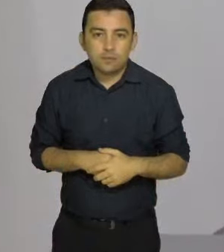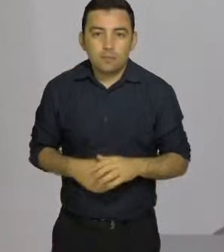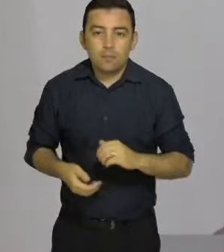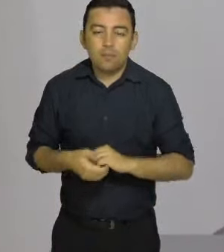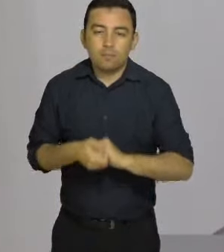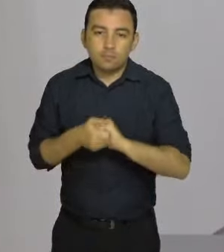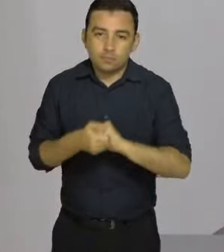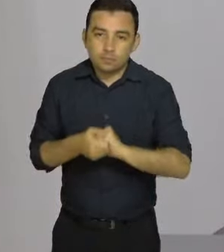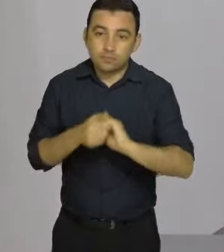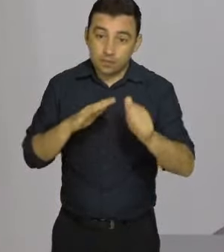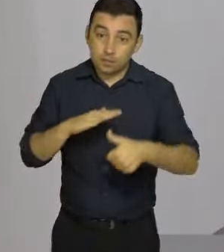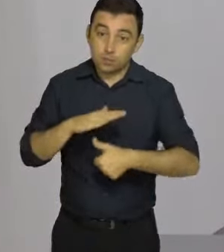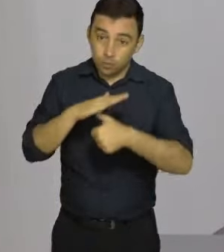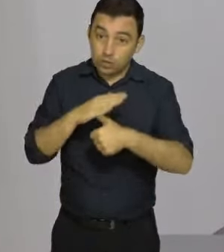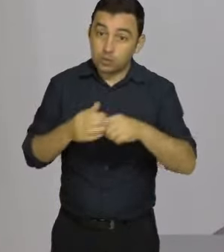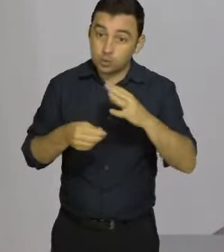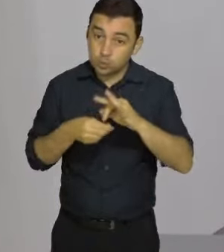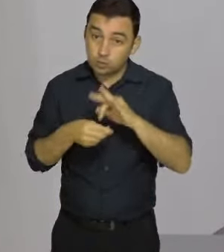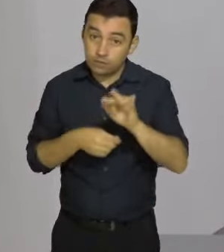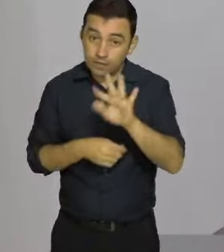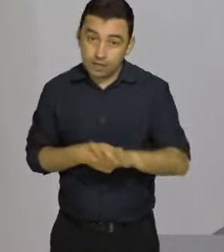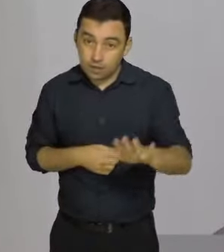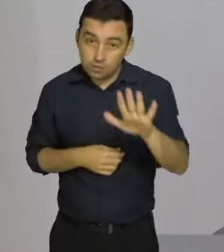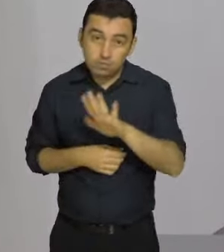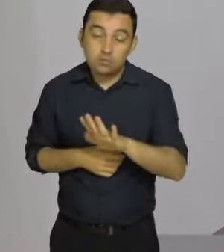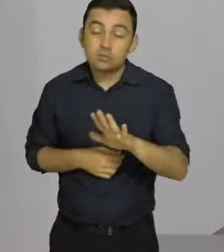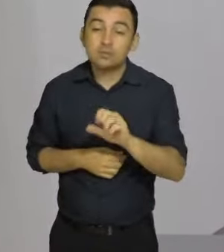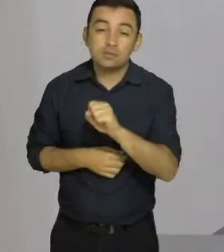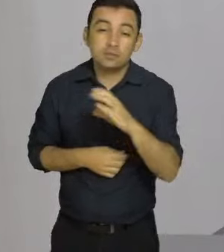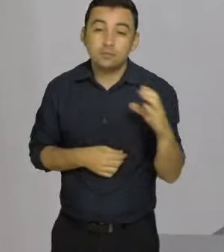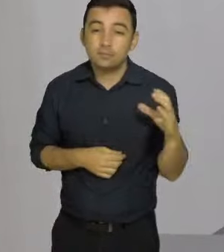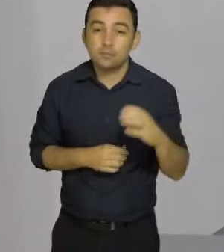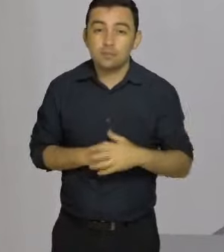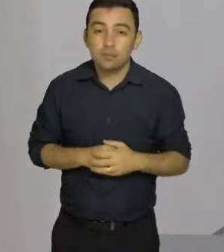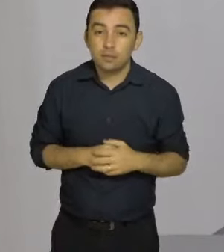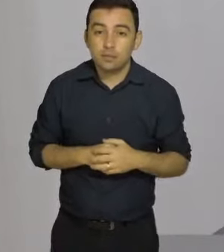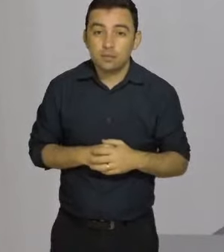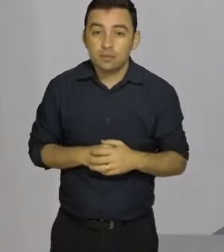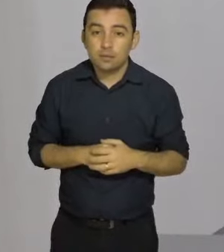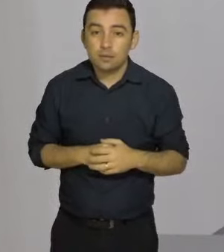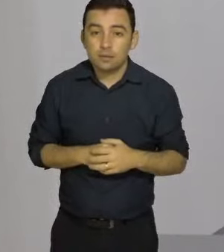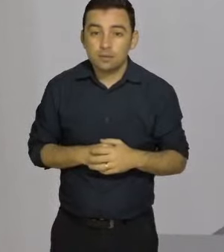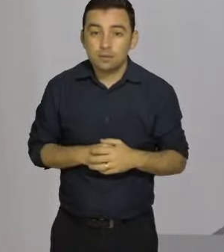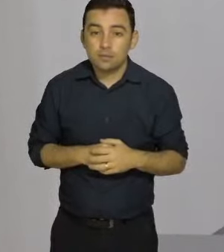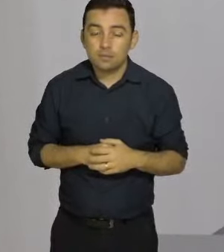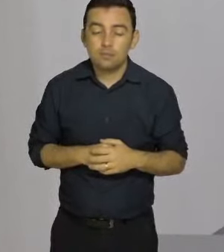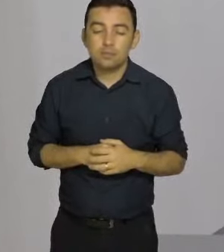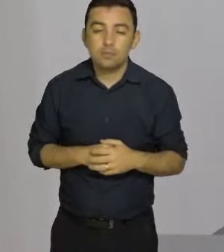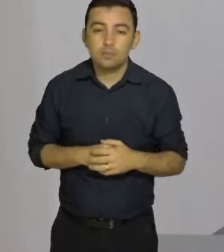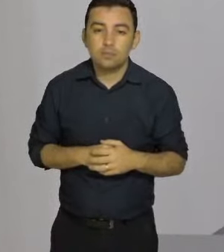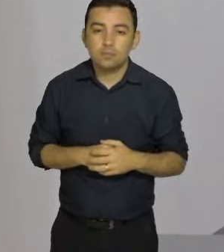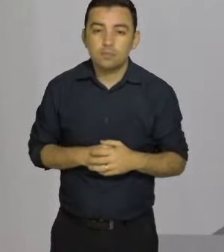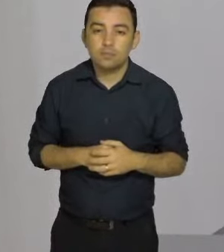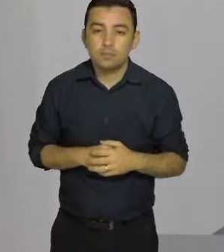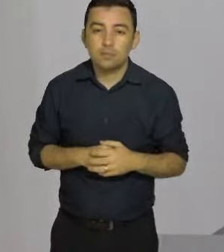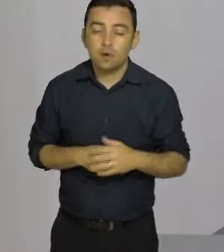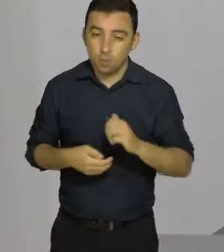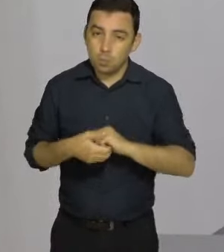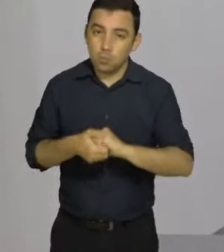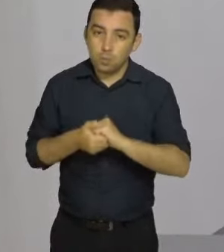Cumprimento a reitora do Instituto Federal Catarinense, Sônia Regina de Souza Fernandes. Cumprimento